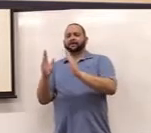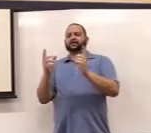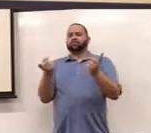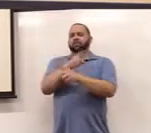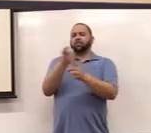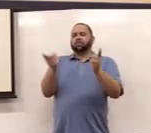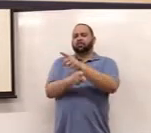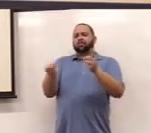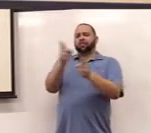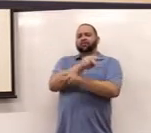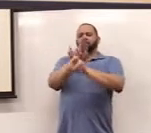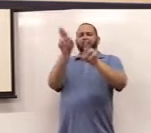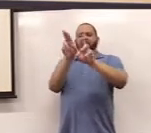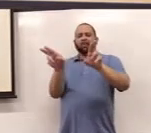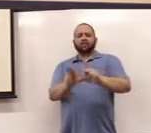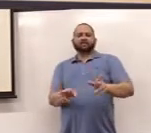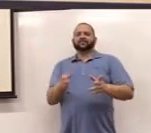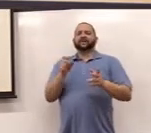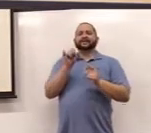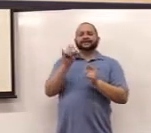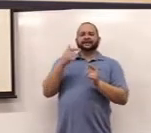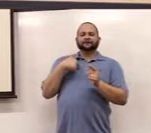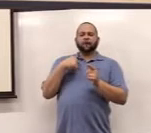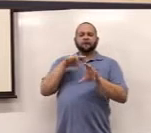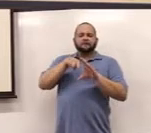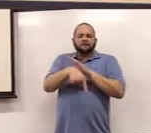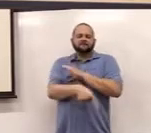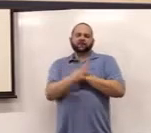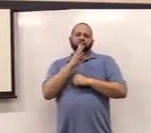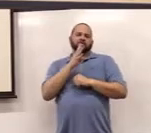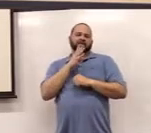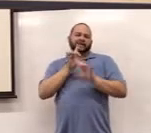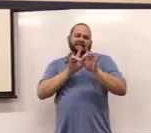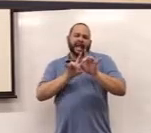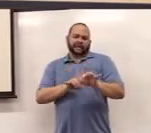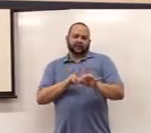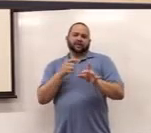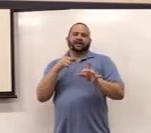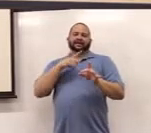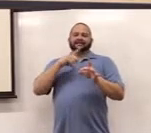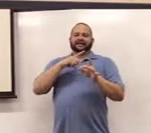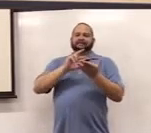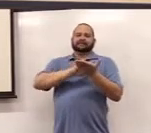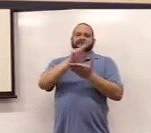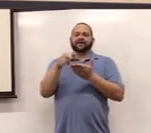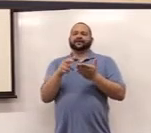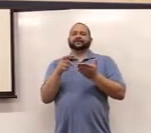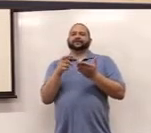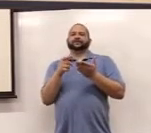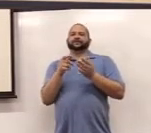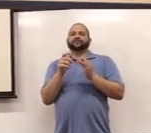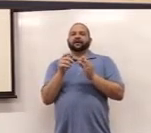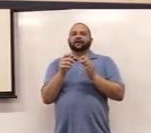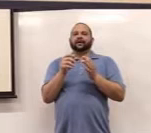Batalhando com essa dualidade. Se a gente for ouvir mais tecnicamente, a gente vai ver que tem muitas pegadinhas de